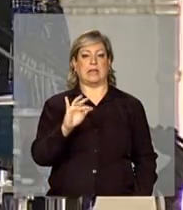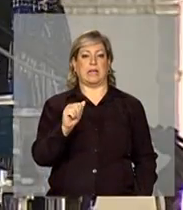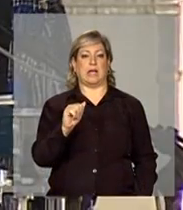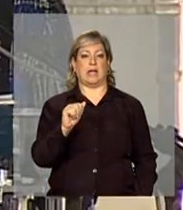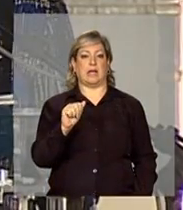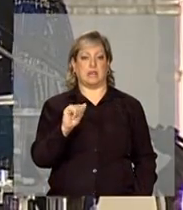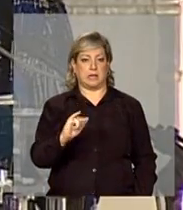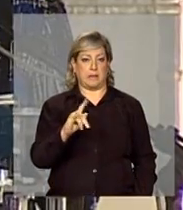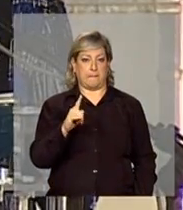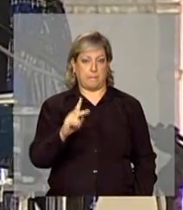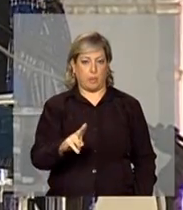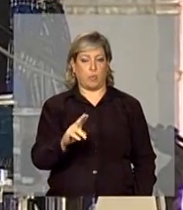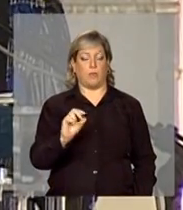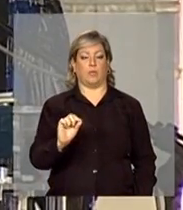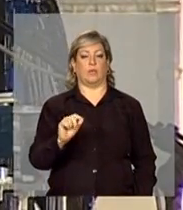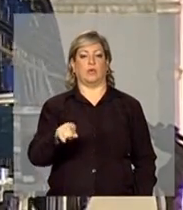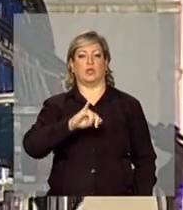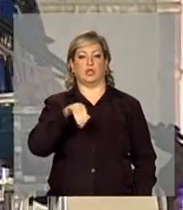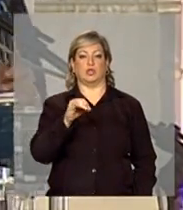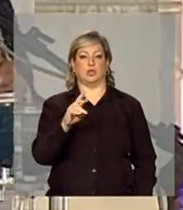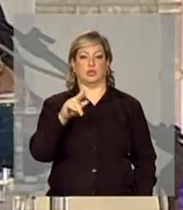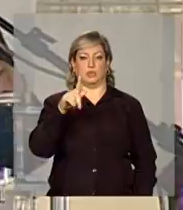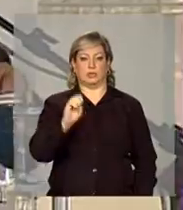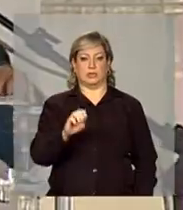Binacional, Jorge Samek.